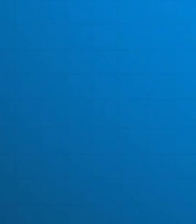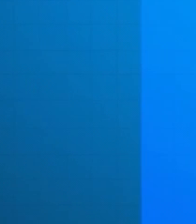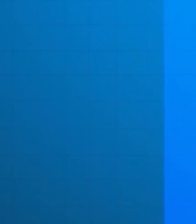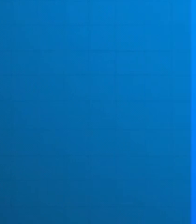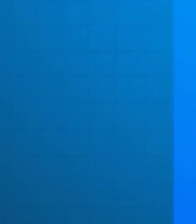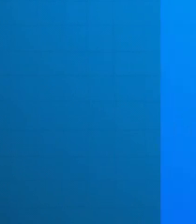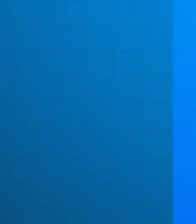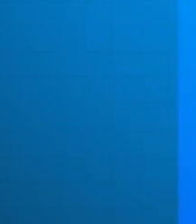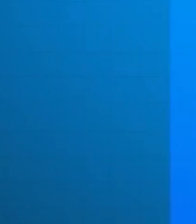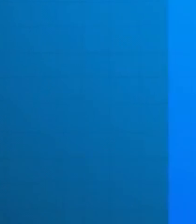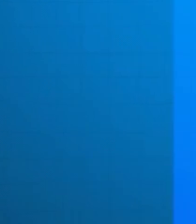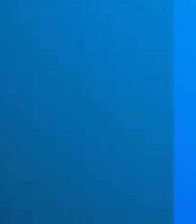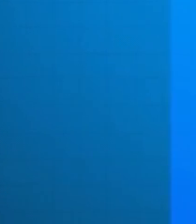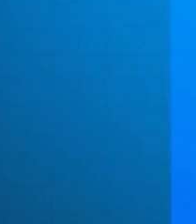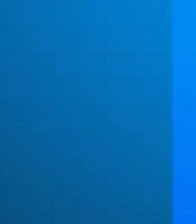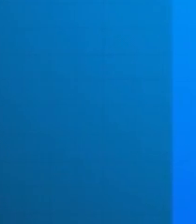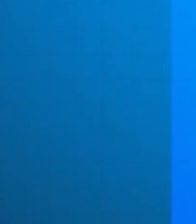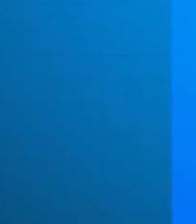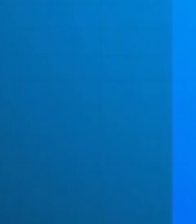o